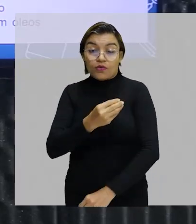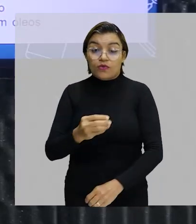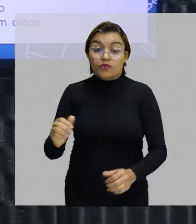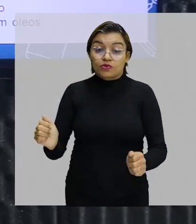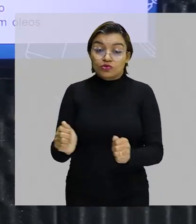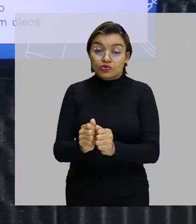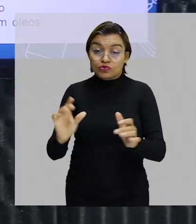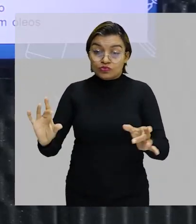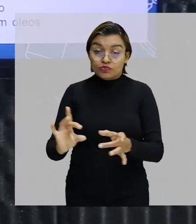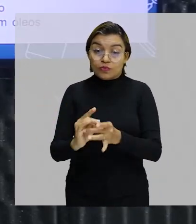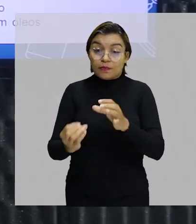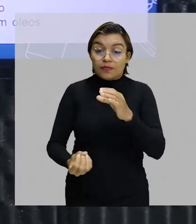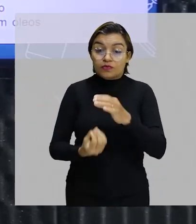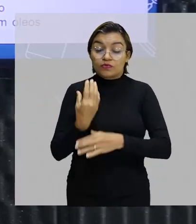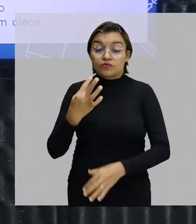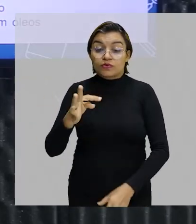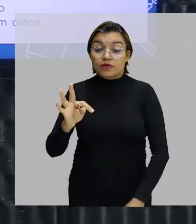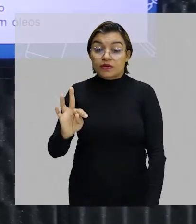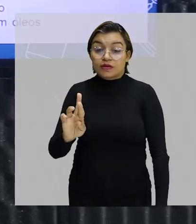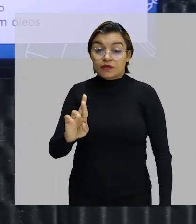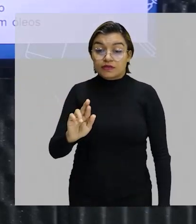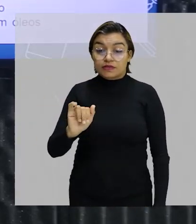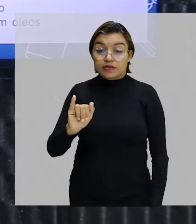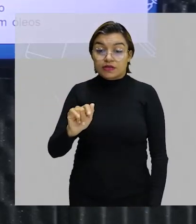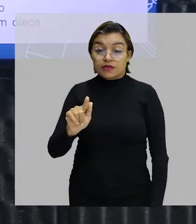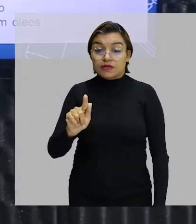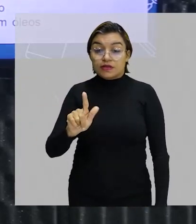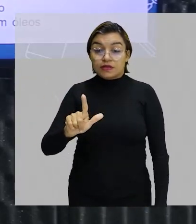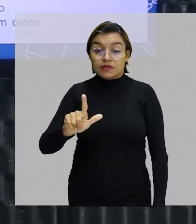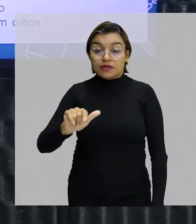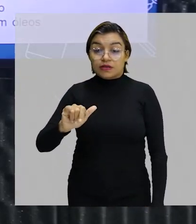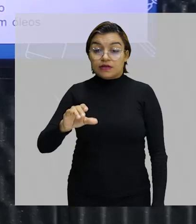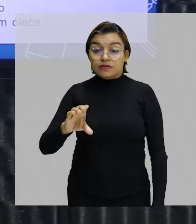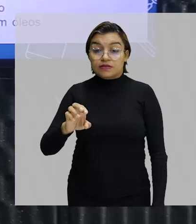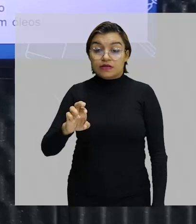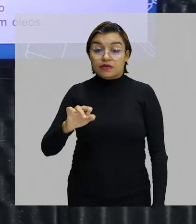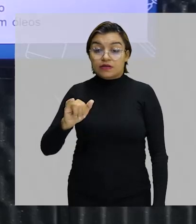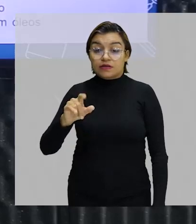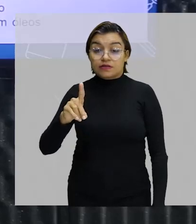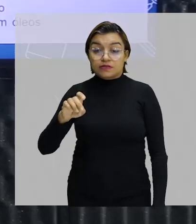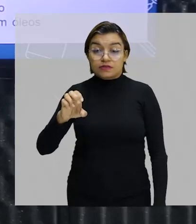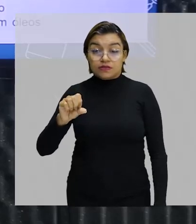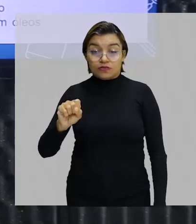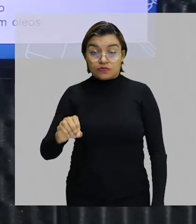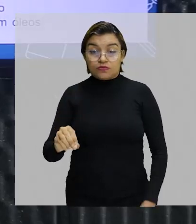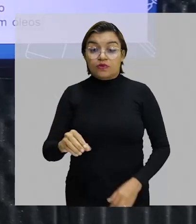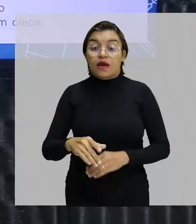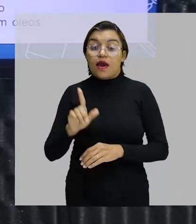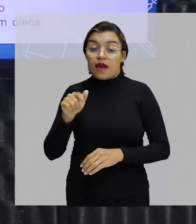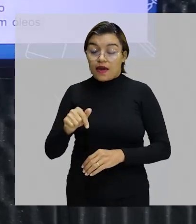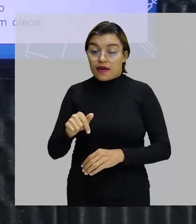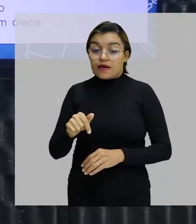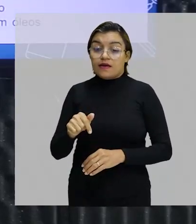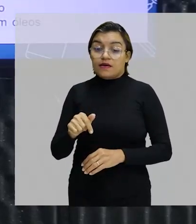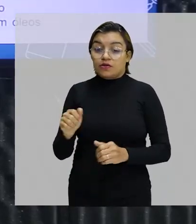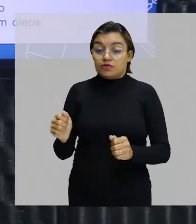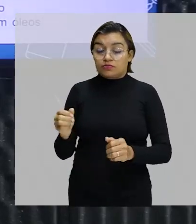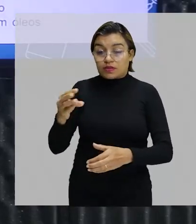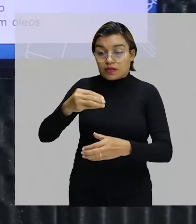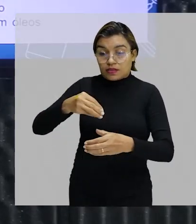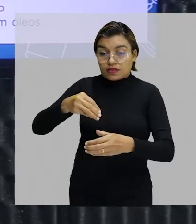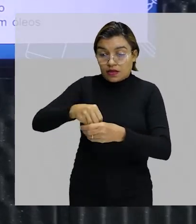um triglicerídeo, né? Esse triglicerídeo, ele vai estar presente em óleos